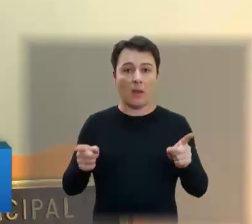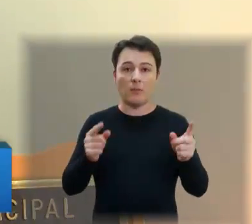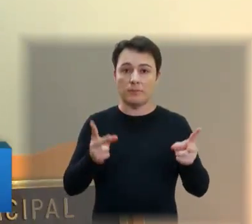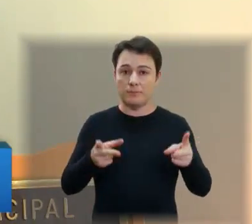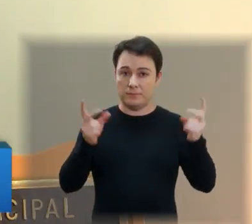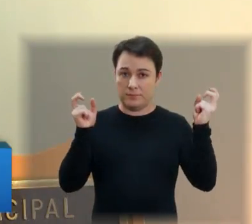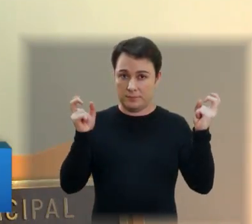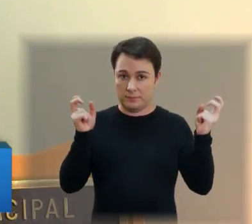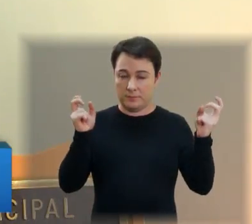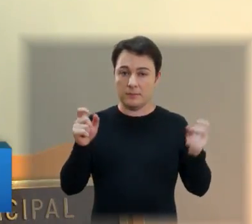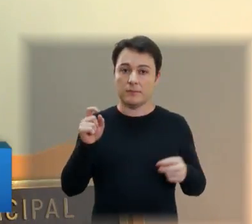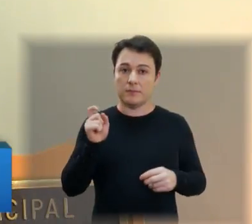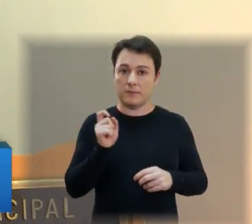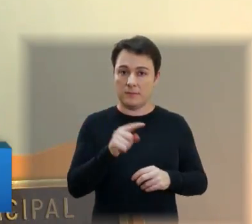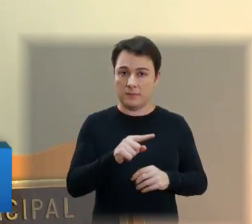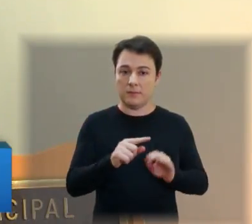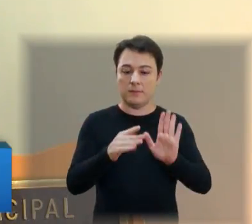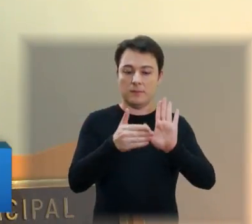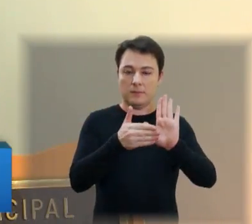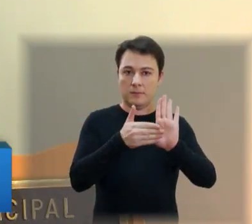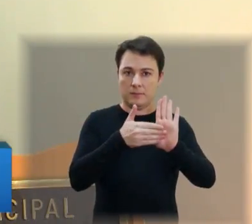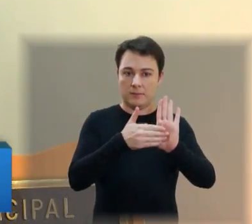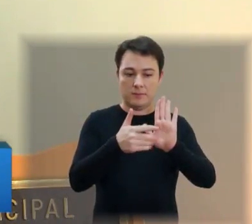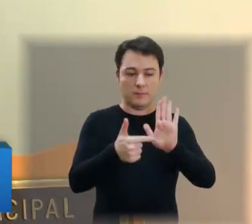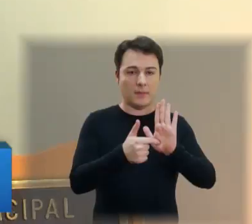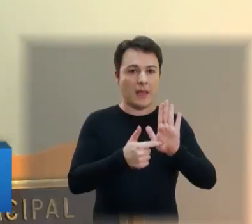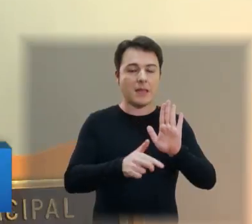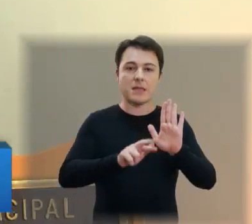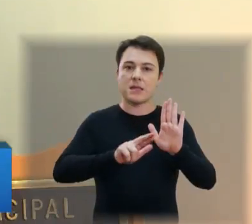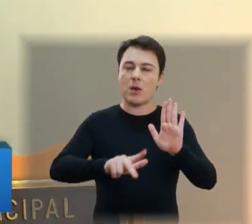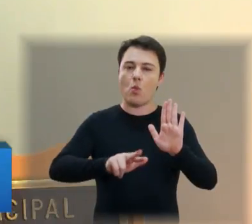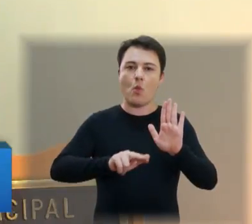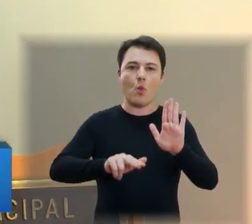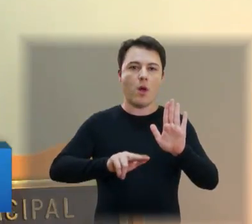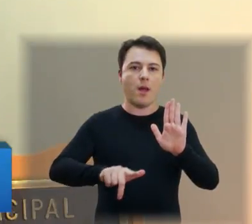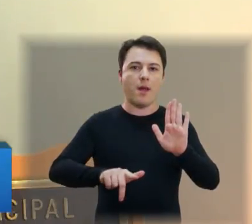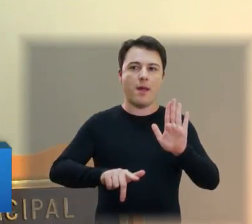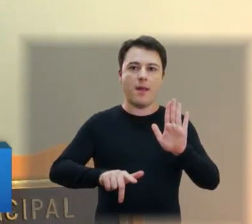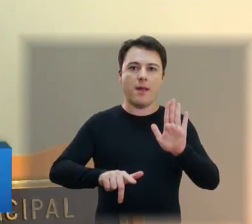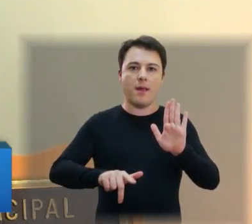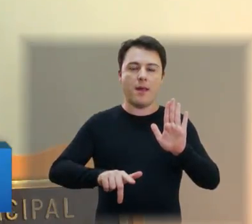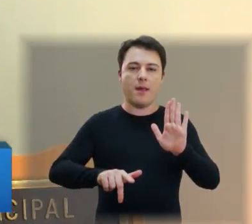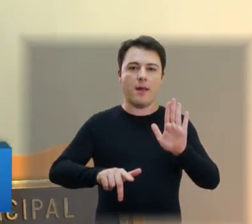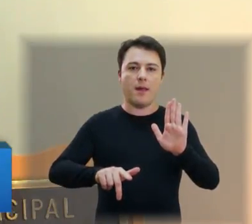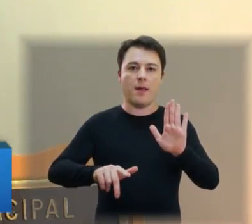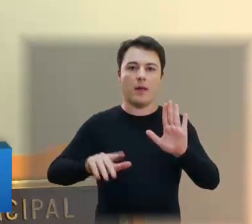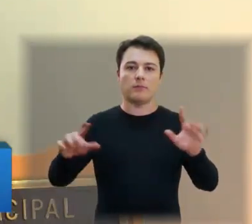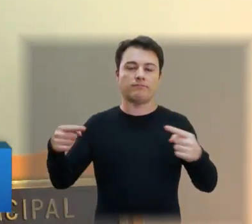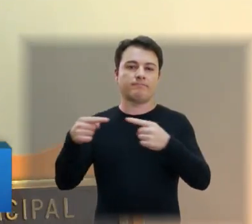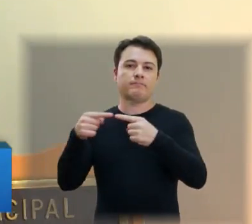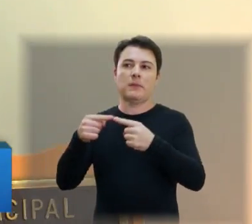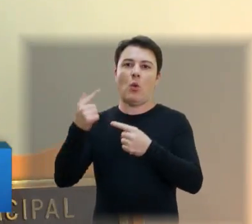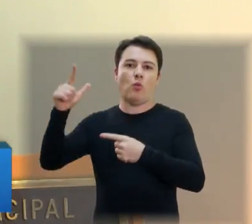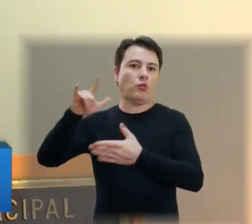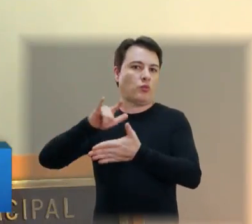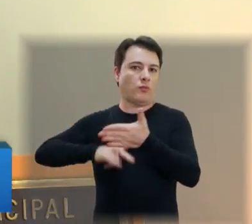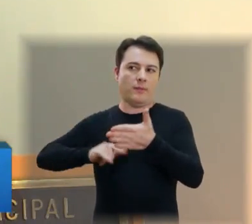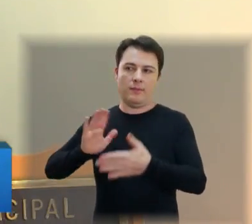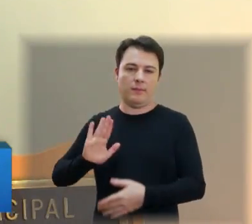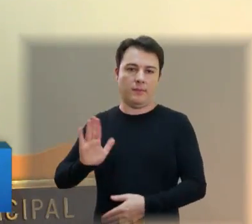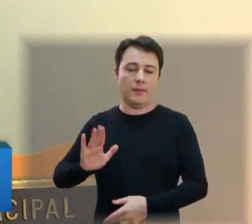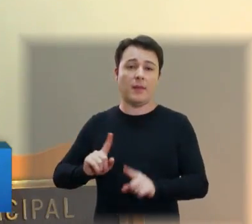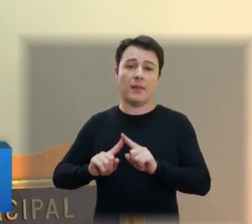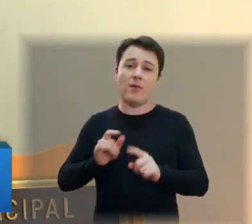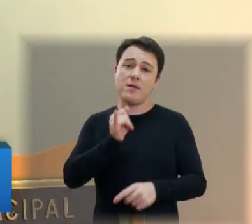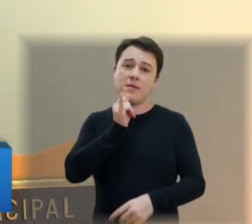constatado que o objeto da presente propositura não havia sido tratado no âmbito daquela propositura legislativa, ou, de modo mais